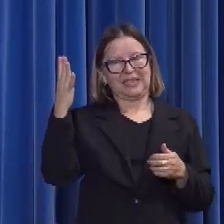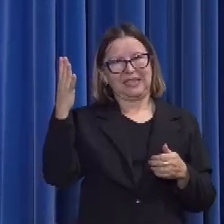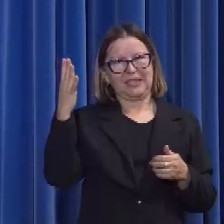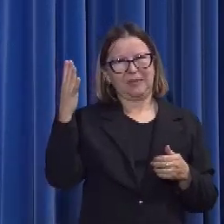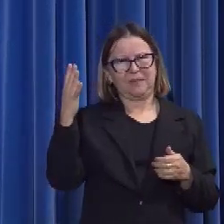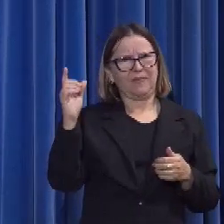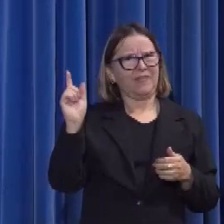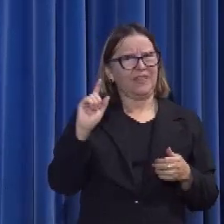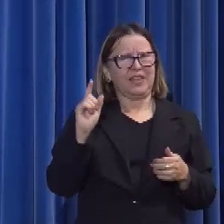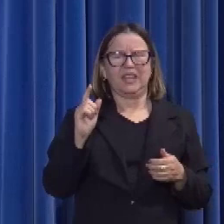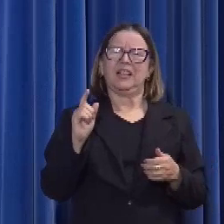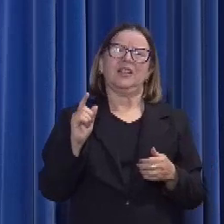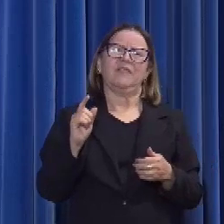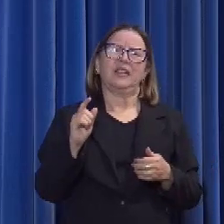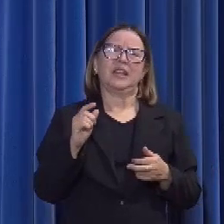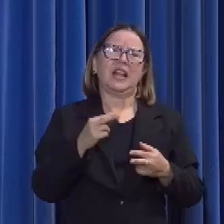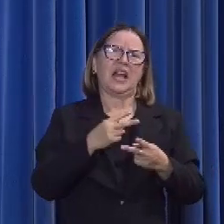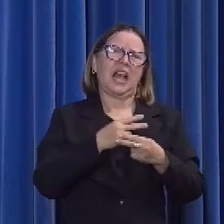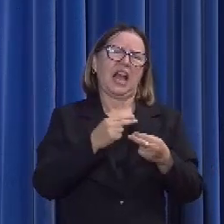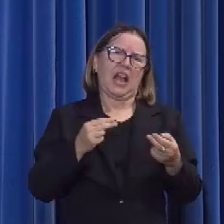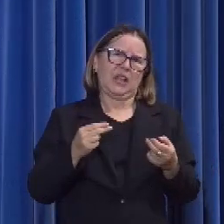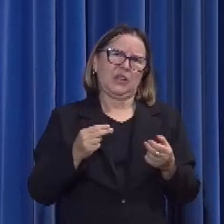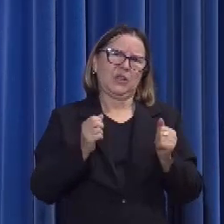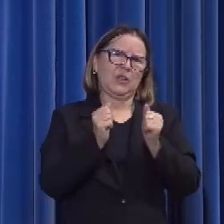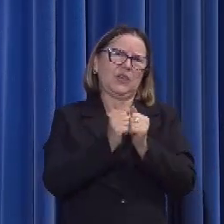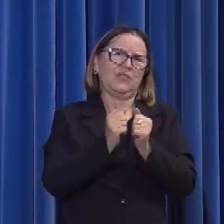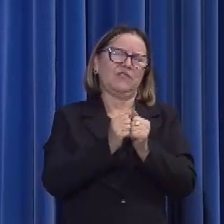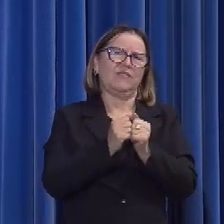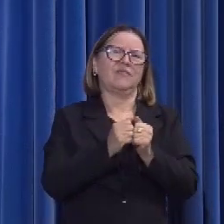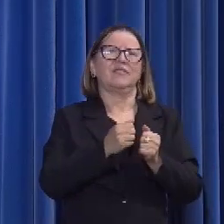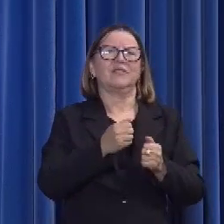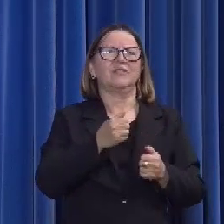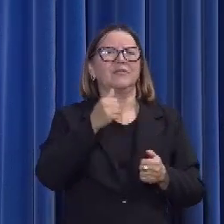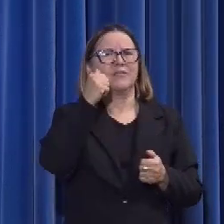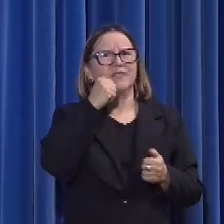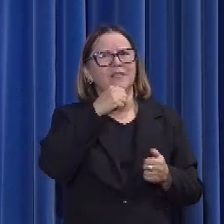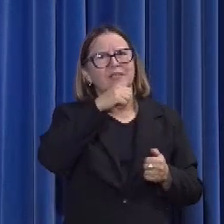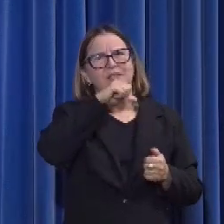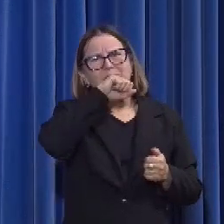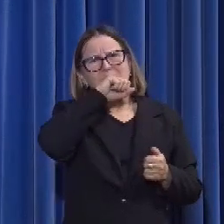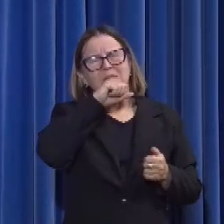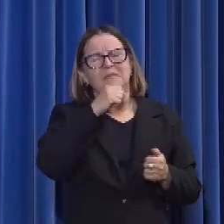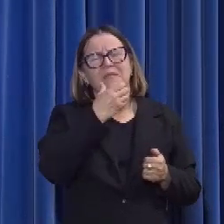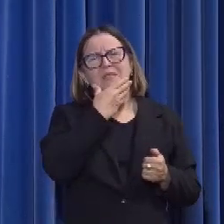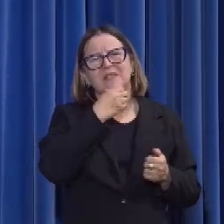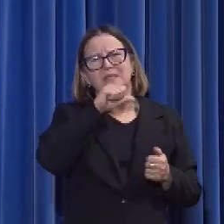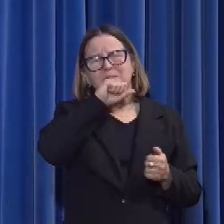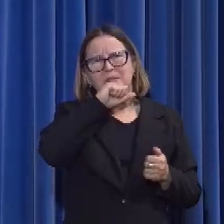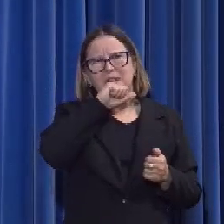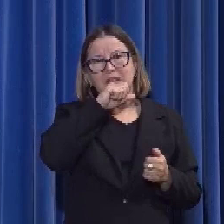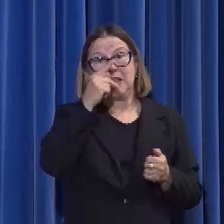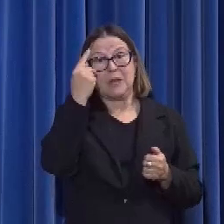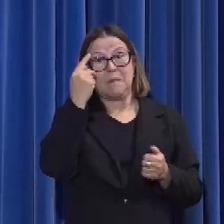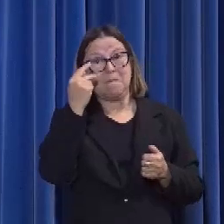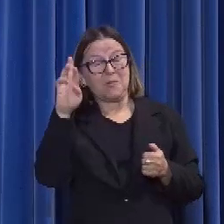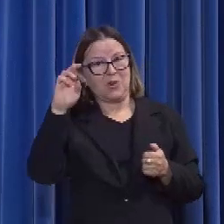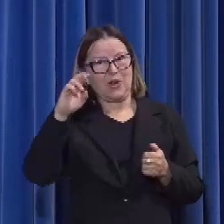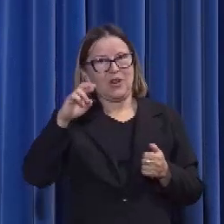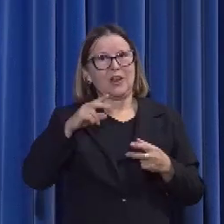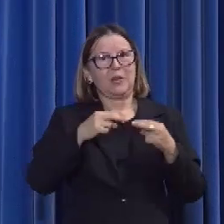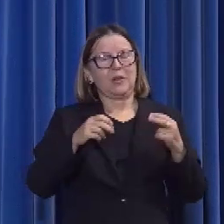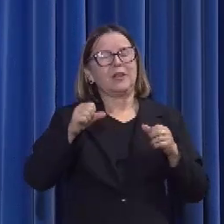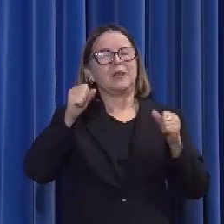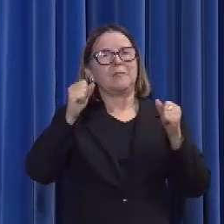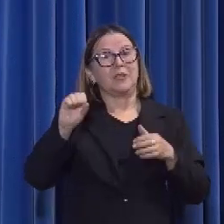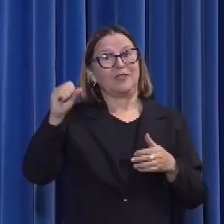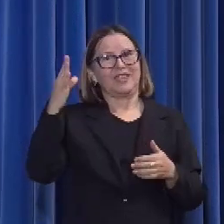mãe ou com seu pai. A pior coisa que pode lhe acontecer não é se sua irmã, que não